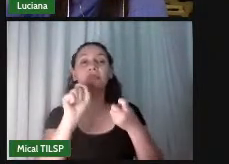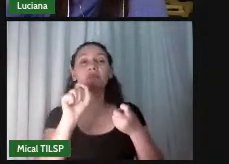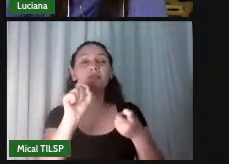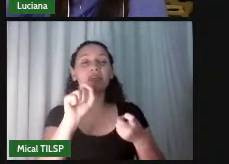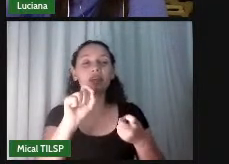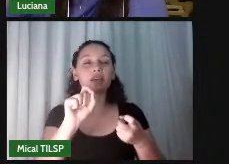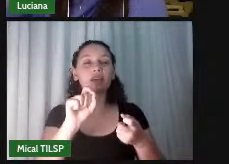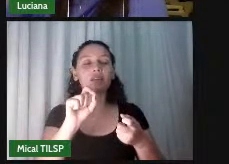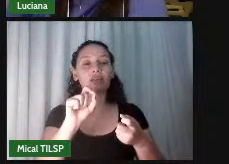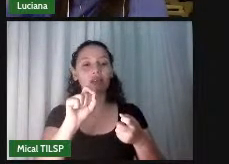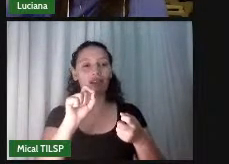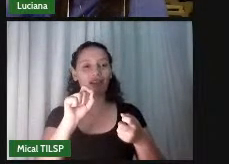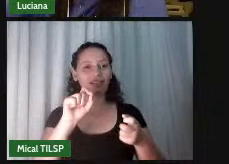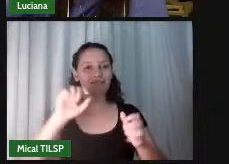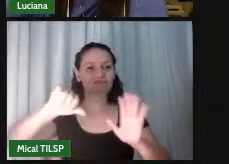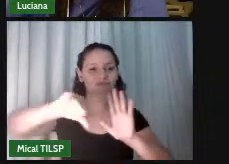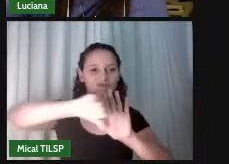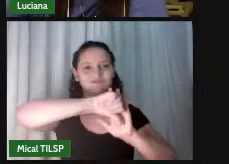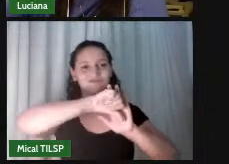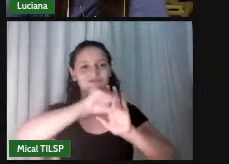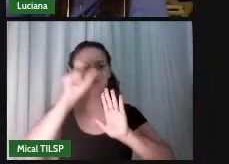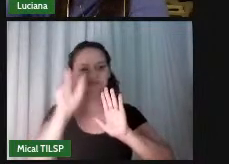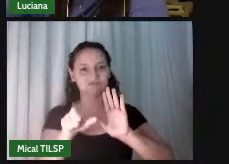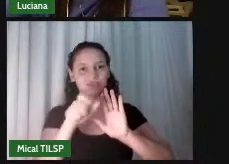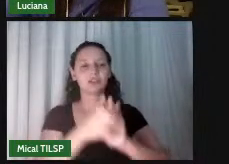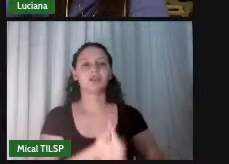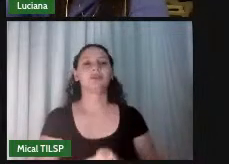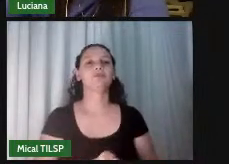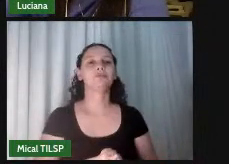nossa área de atuação, dentro da perícia.